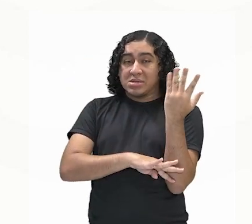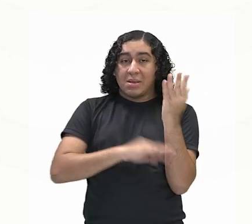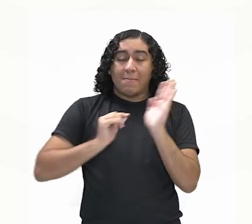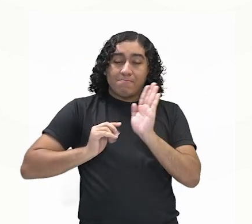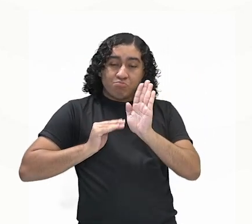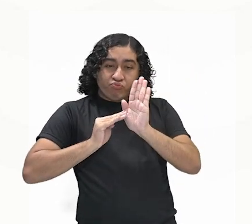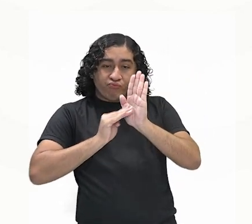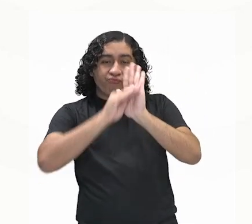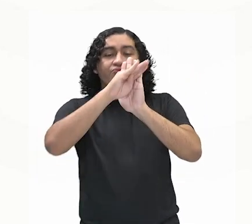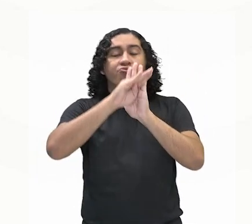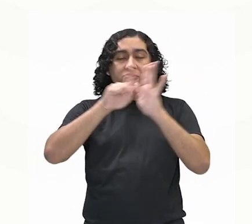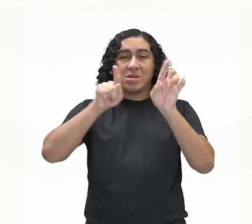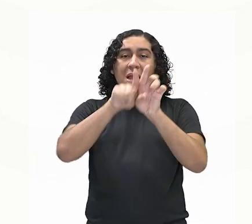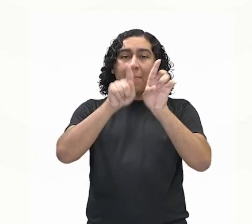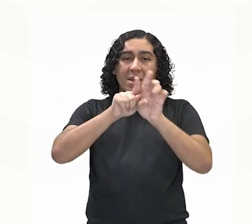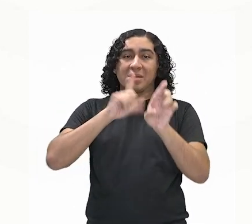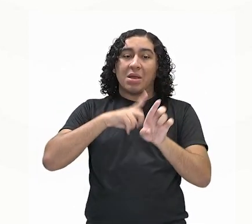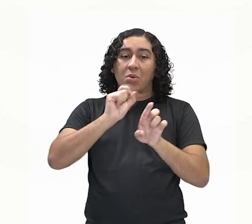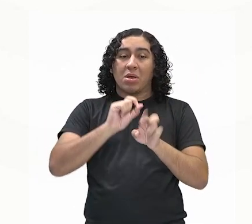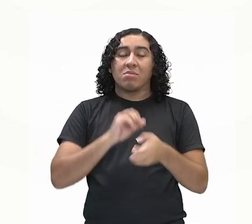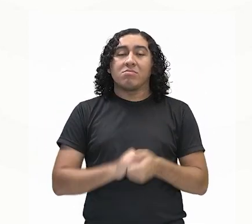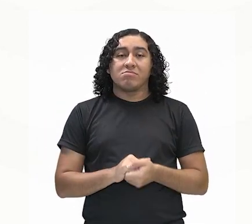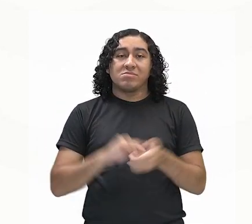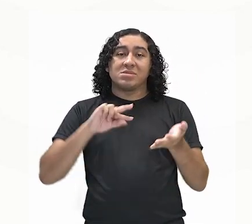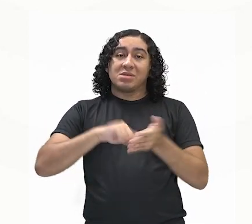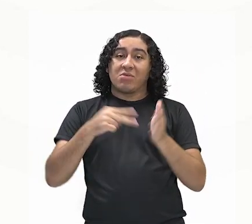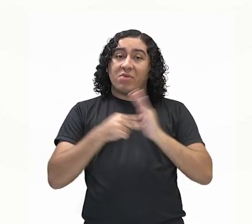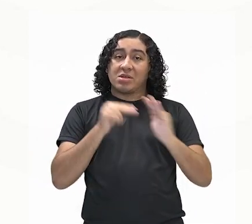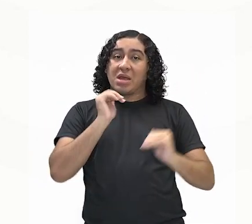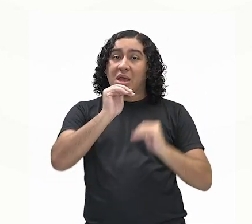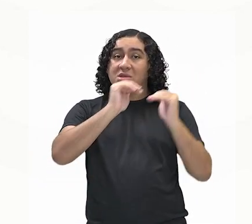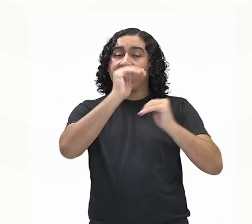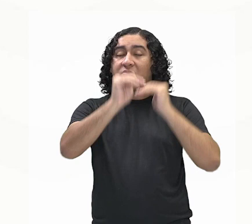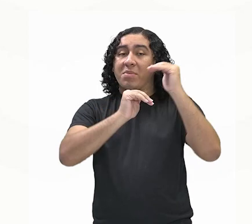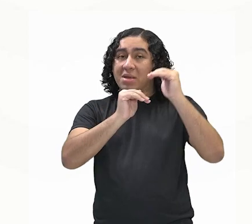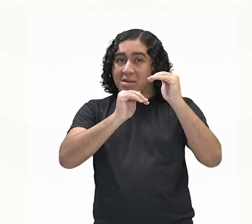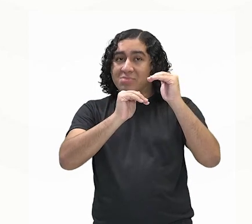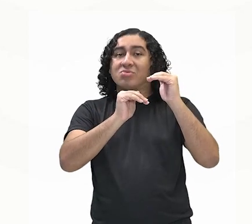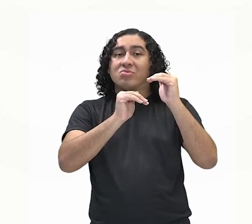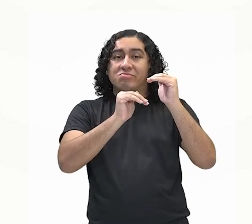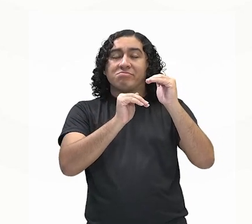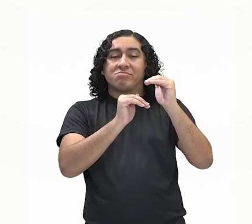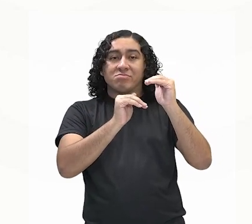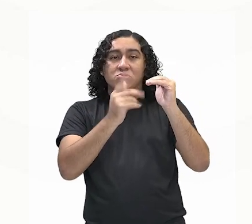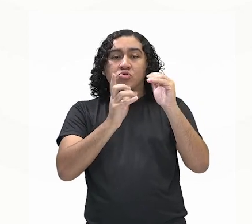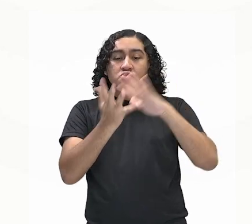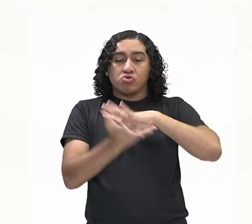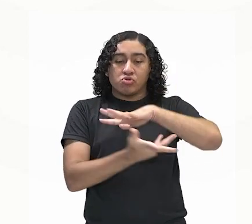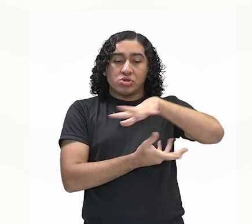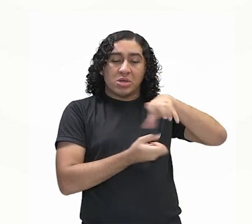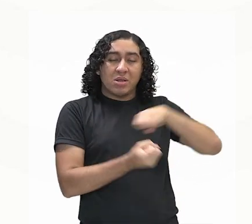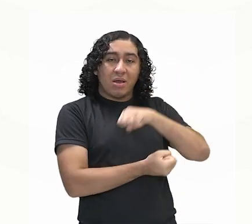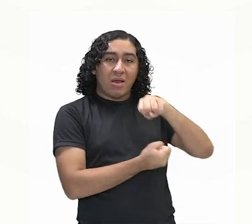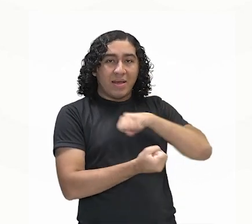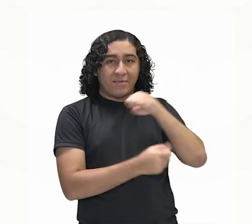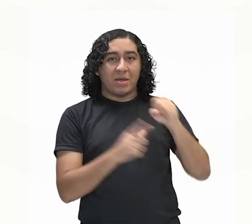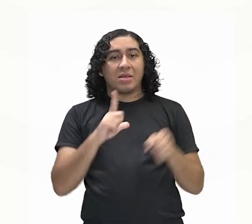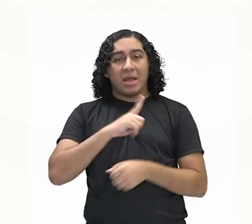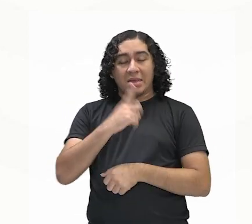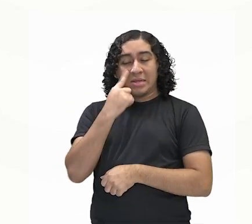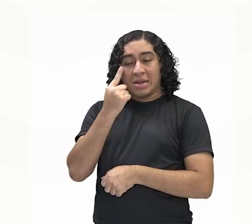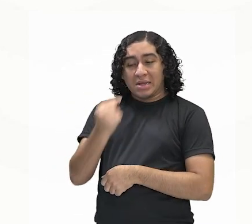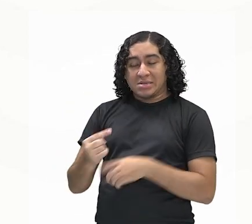trazer para a gente o chamado desenvolvimento sustentável tão almejado, né, tão debatido nesses